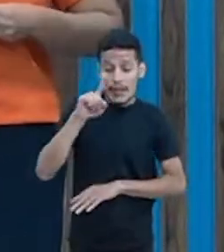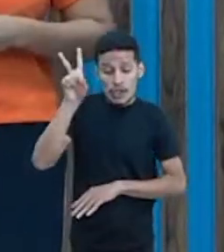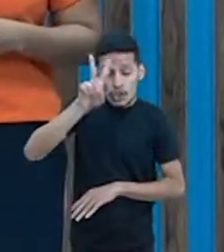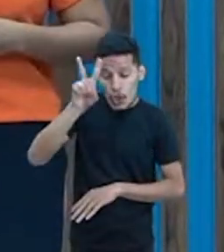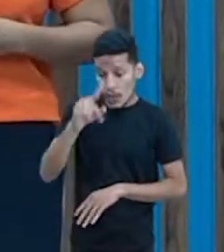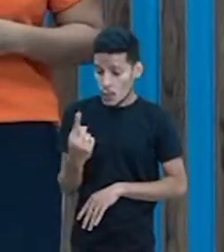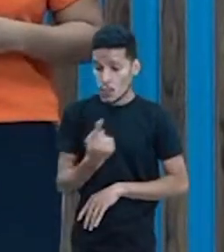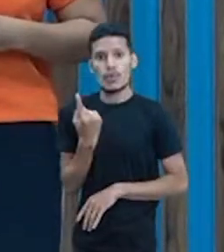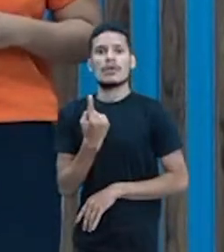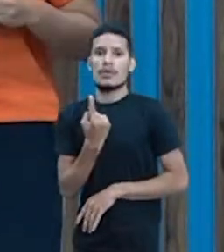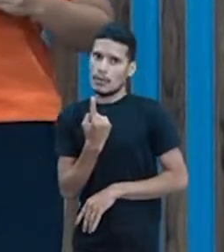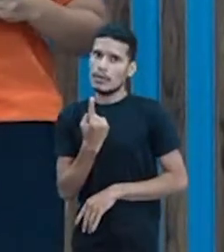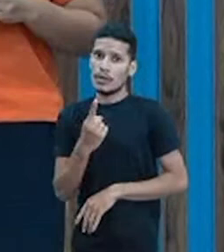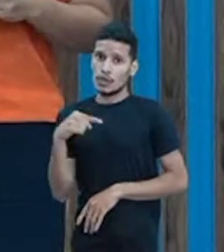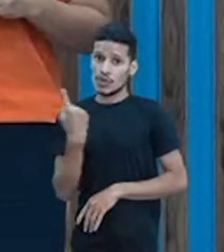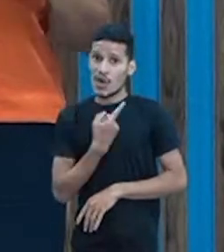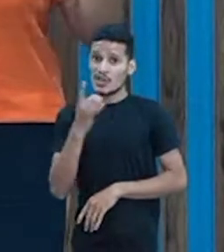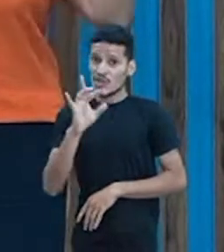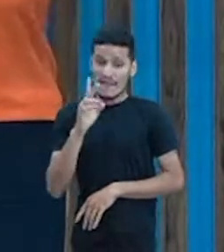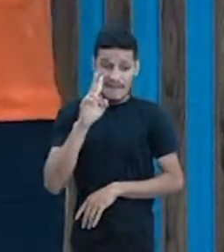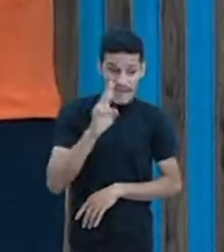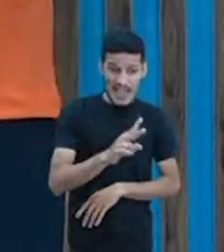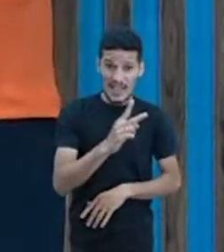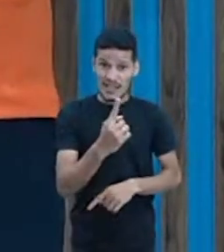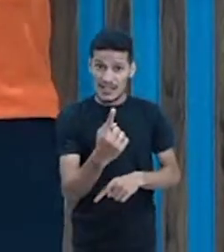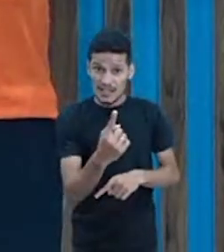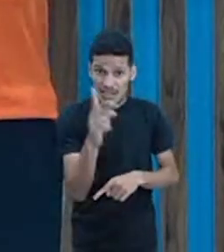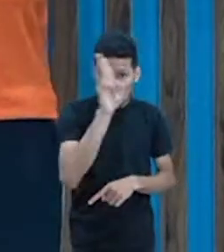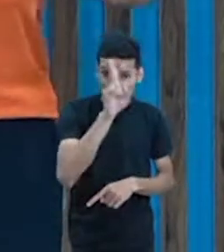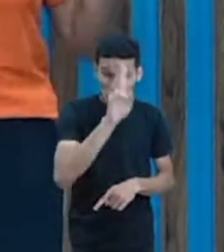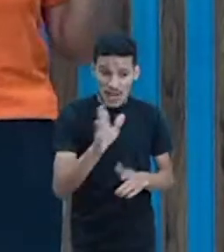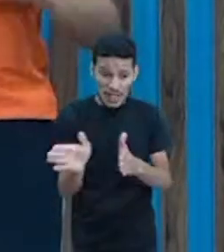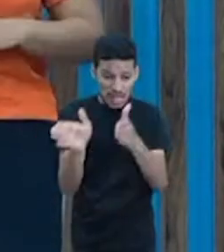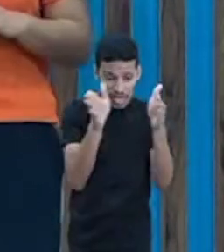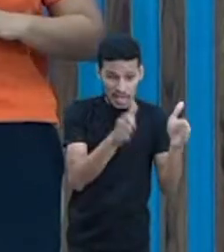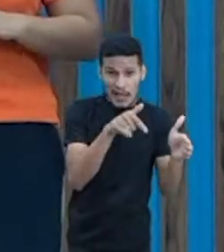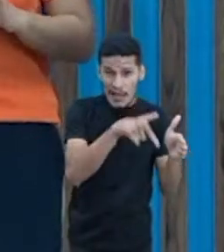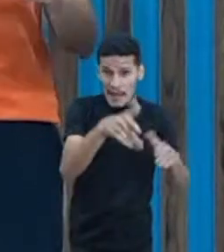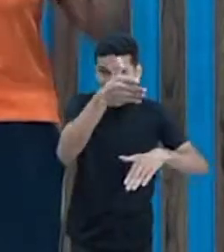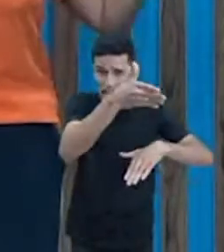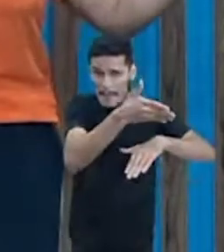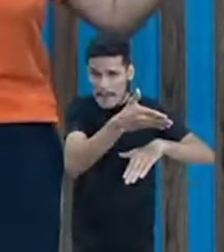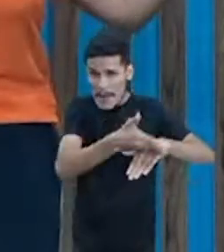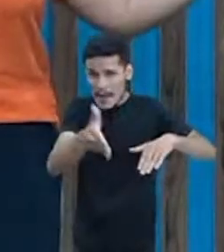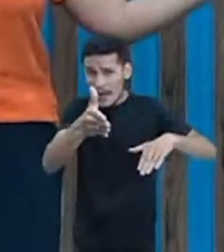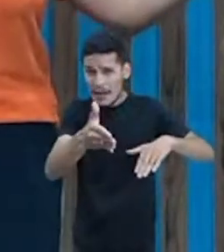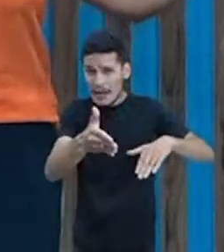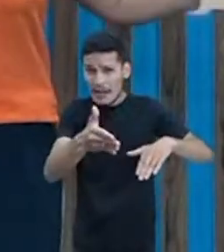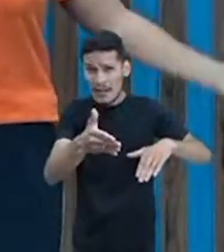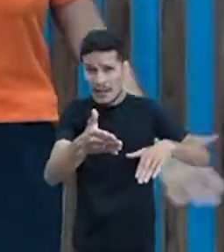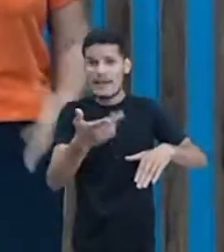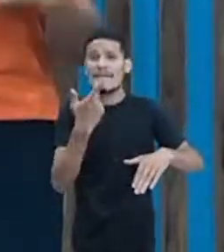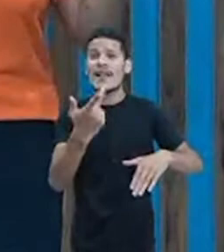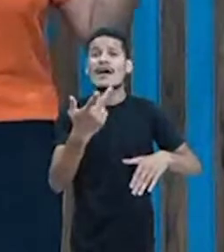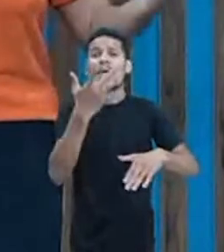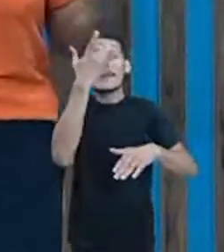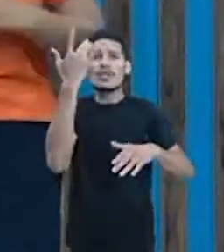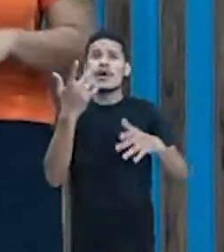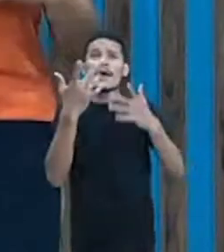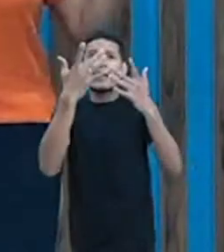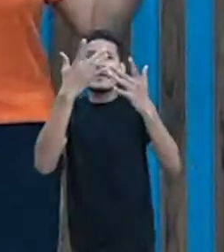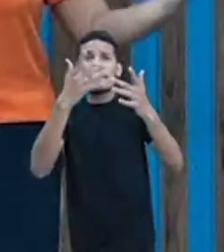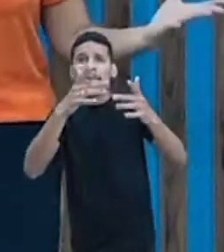muito perigoso a gente só consumir um lado da história, né? E a gente limitar pessoas plurais, corpos